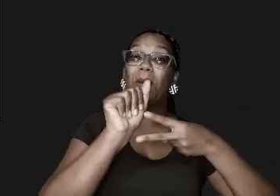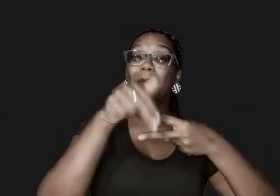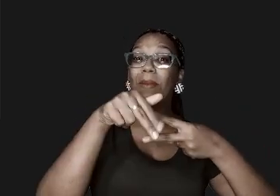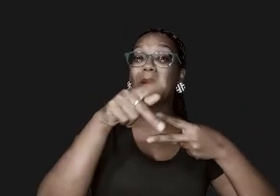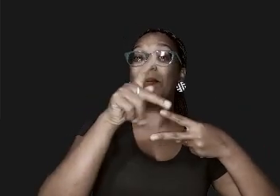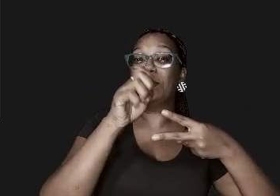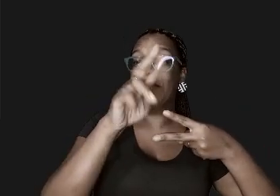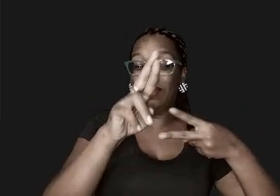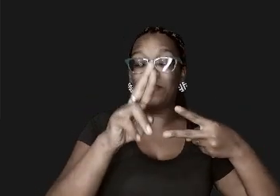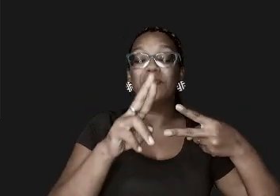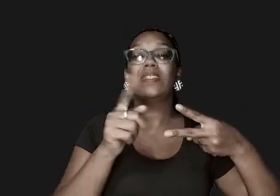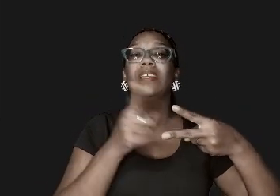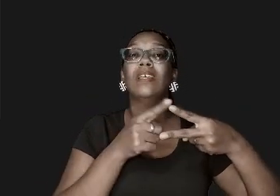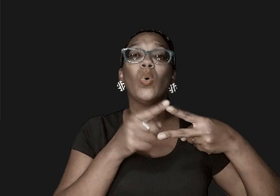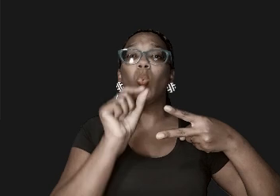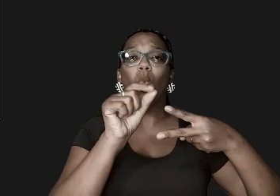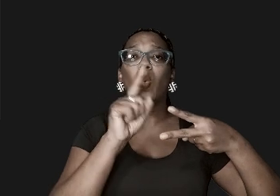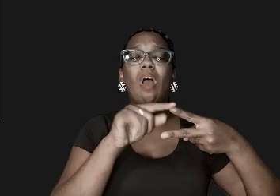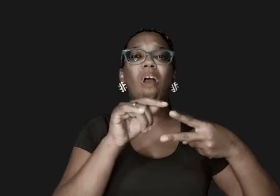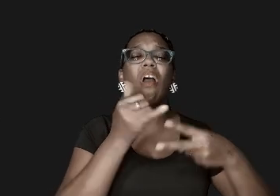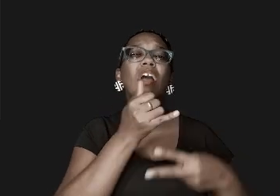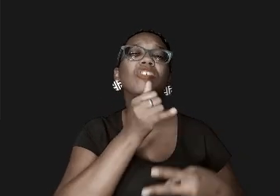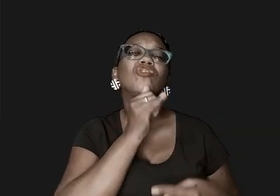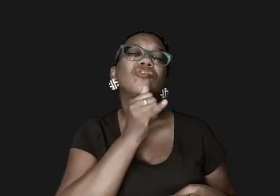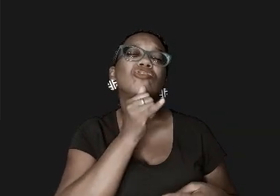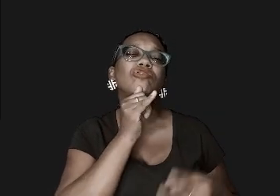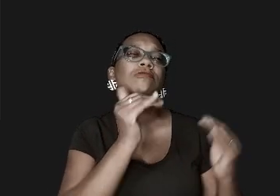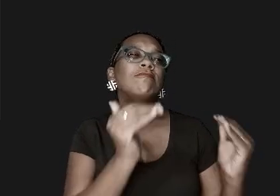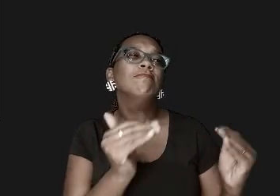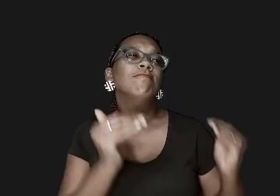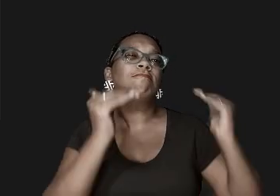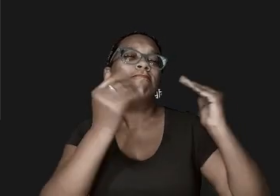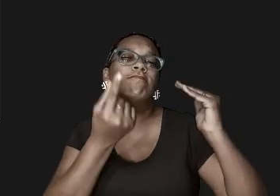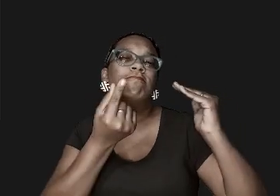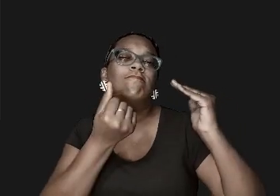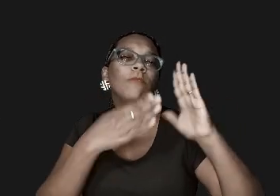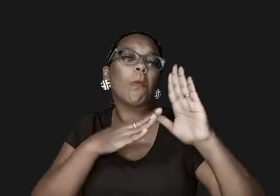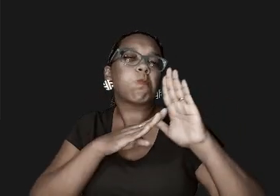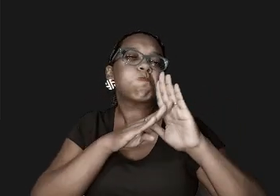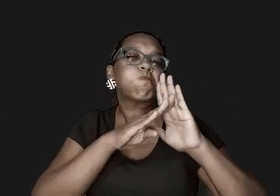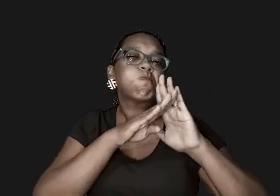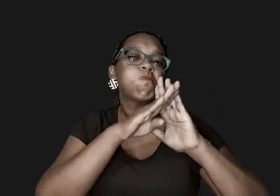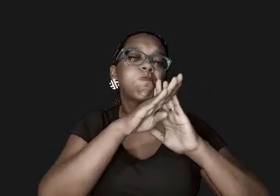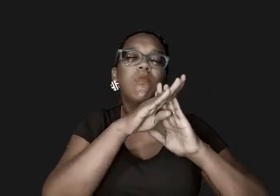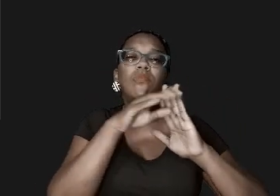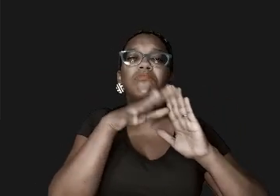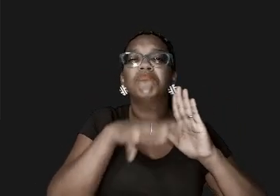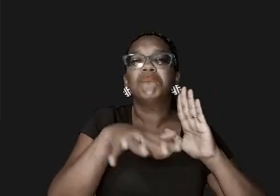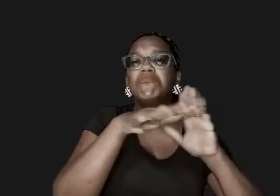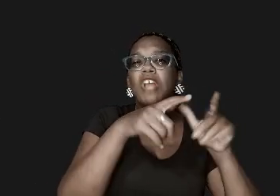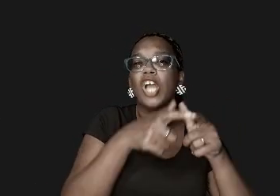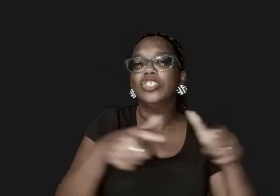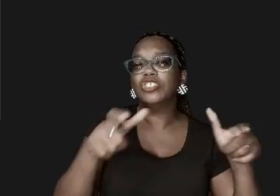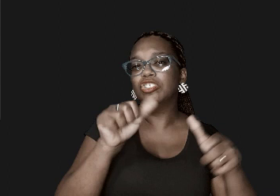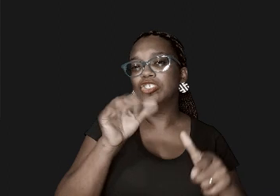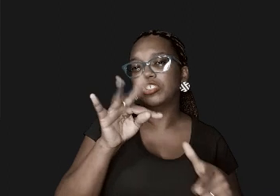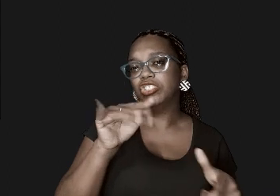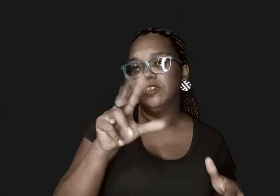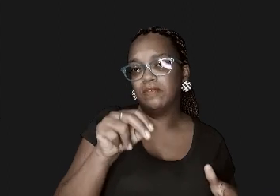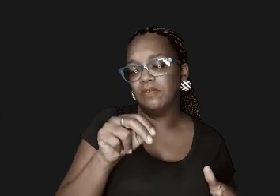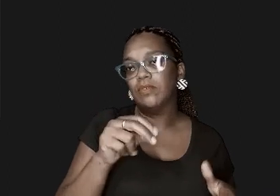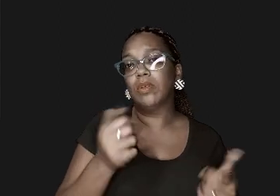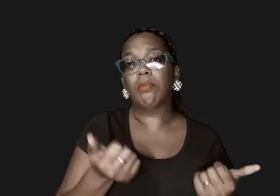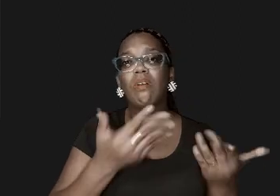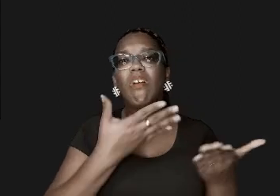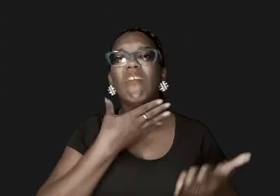mercado o pessoal quer falar muito em inglês eu tinha que fazer alguma coisa aqui para falar em inglês Então fala o banco é Dante é quando você artificialmente